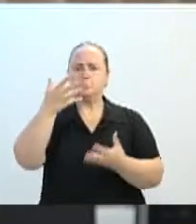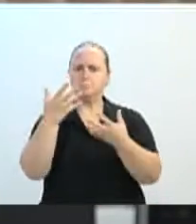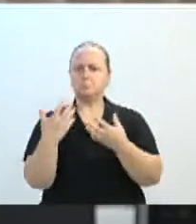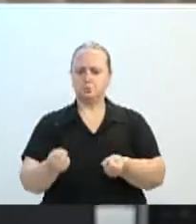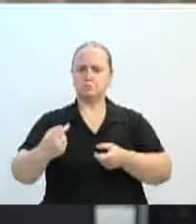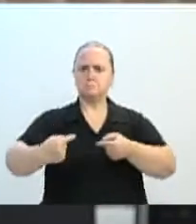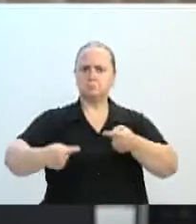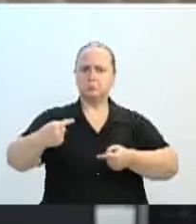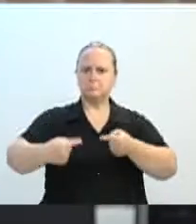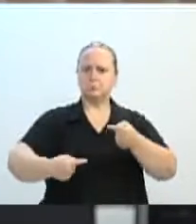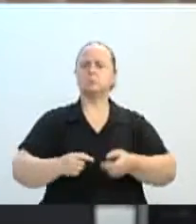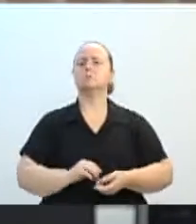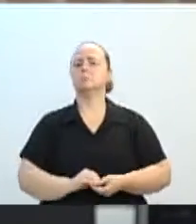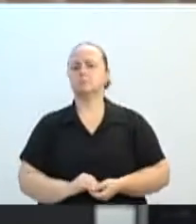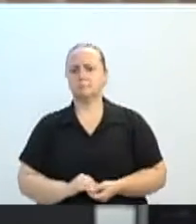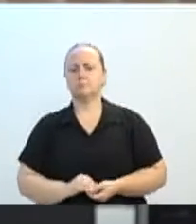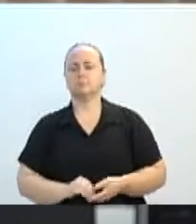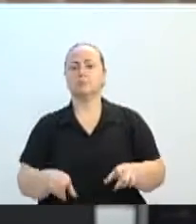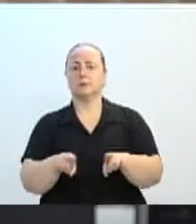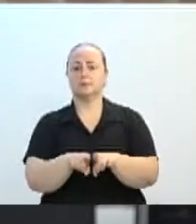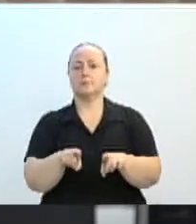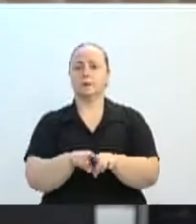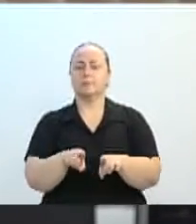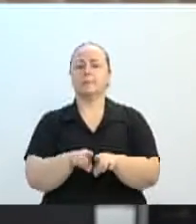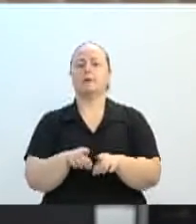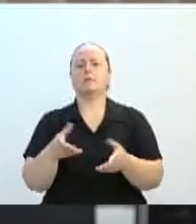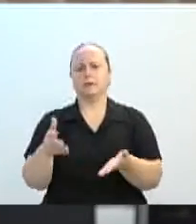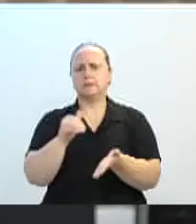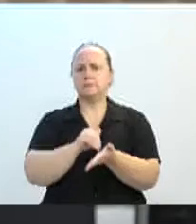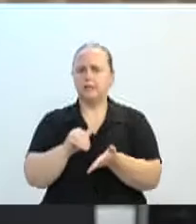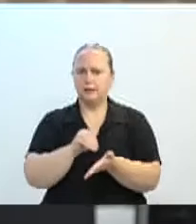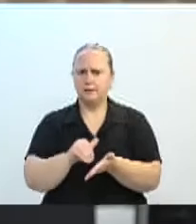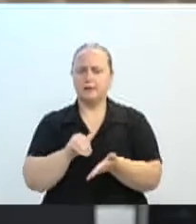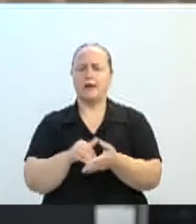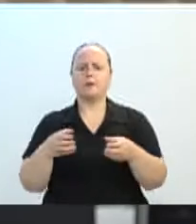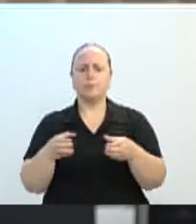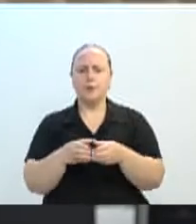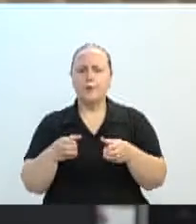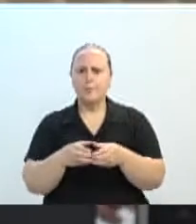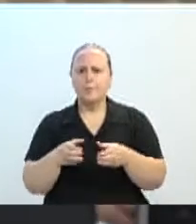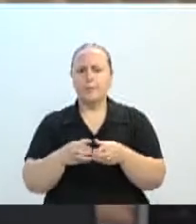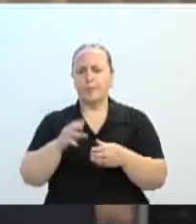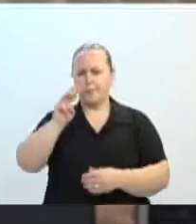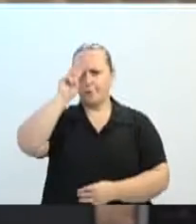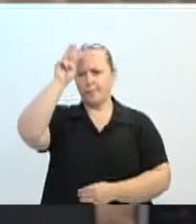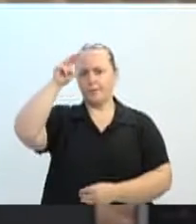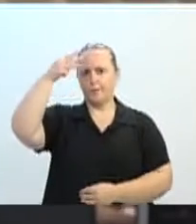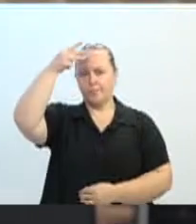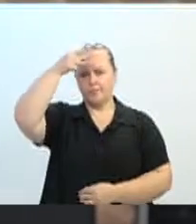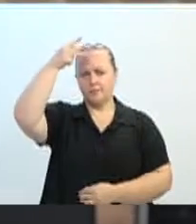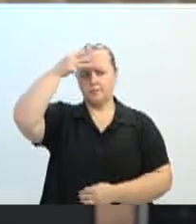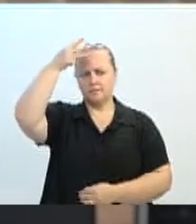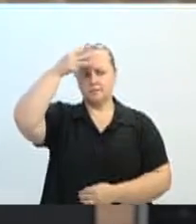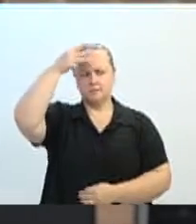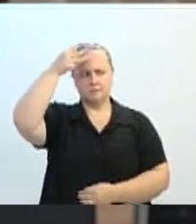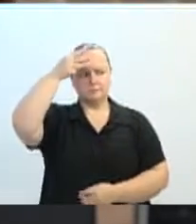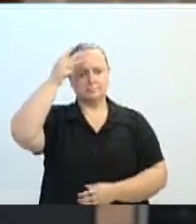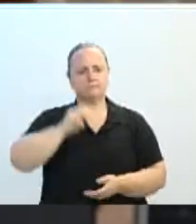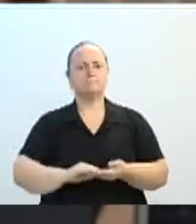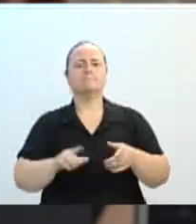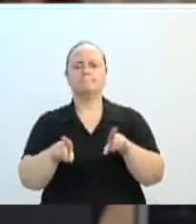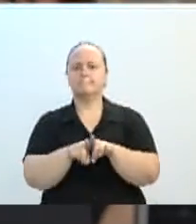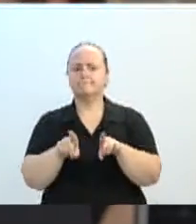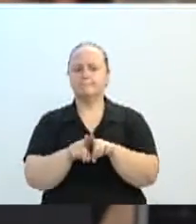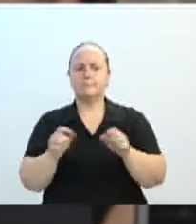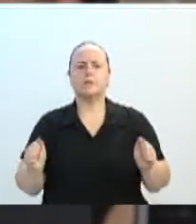o secretário e sua equipe estar aqui na audiência pública para reforçar o compromisso que já teve lá atrás a de qual o